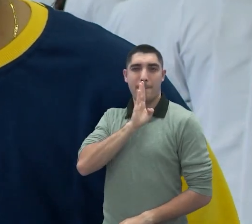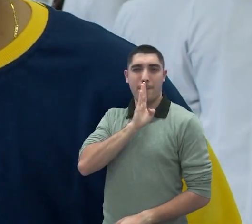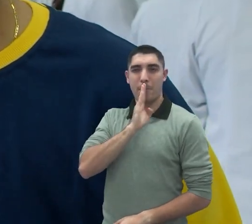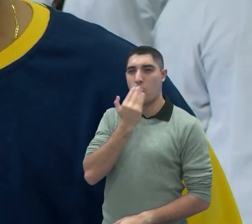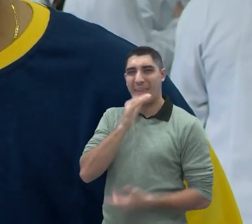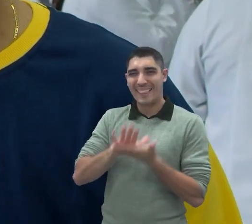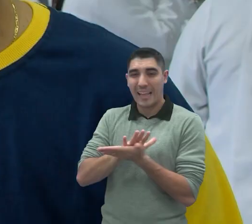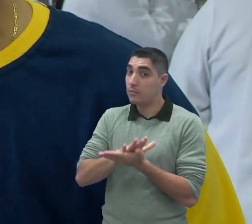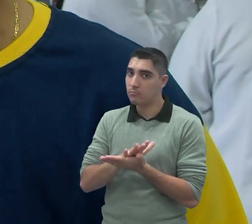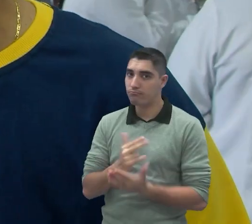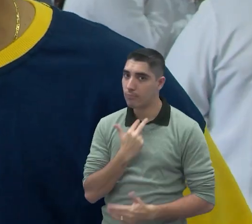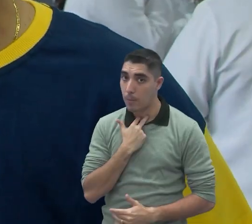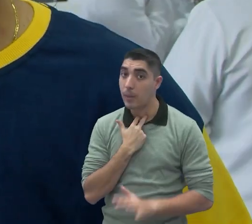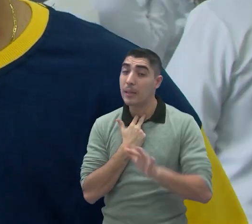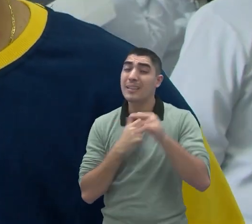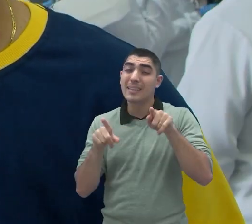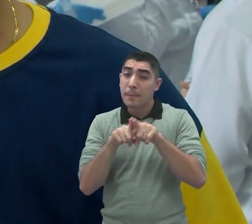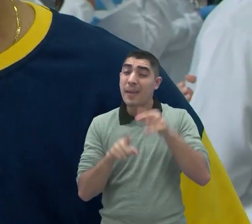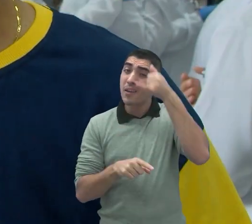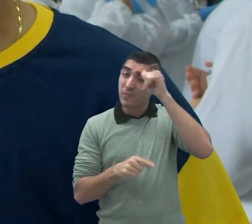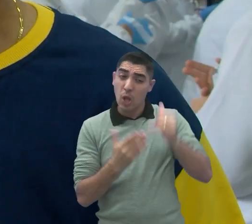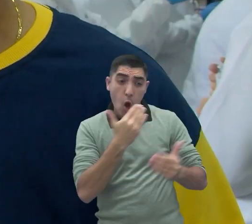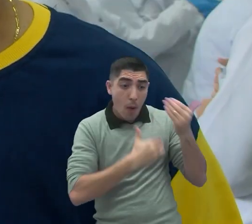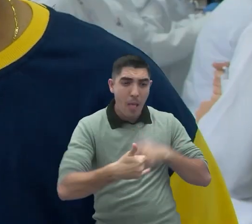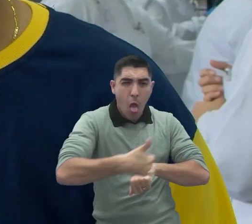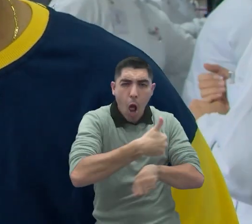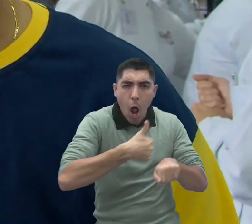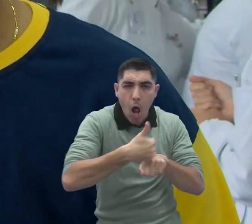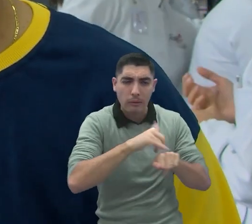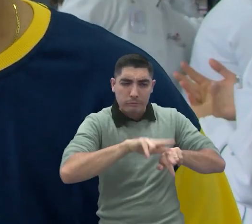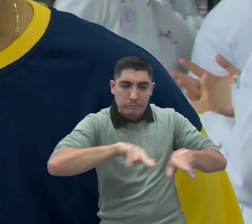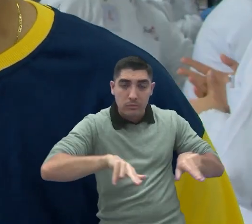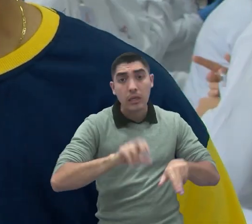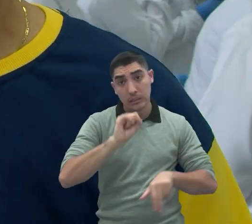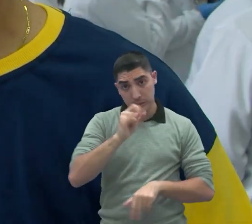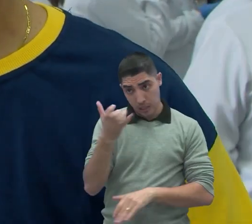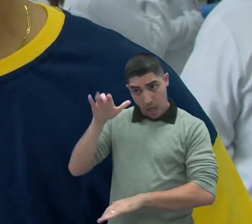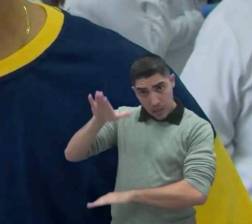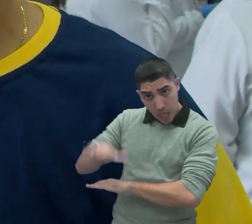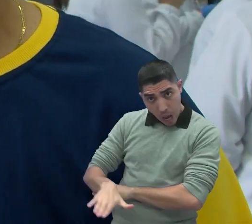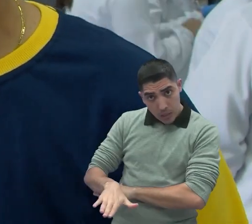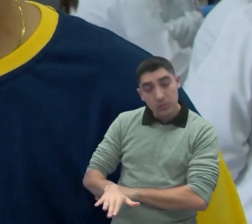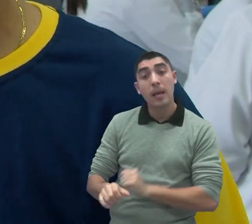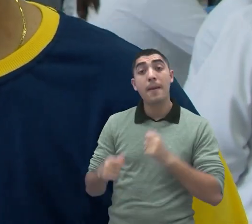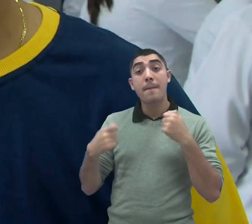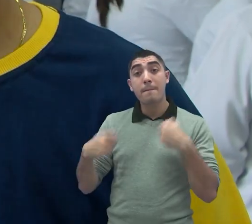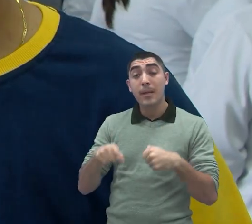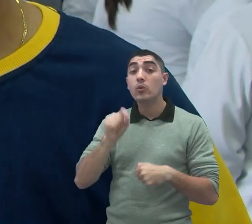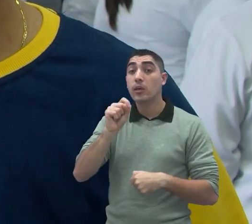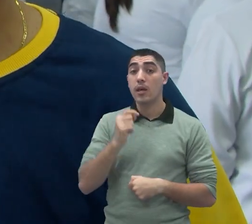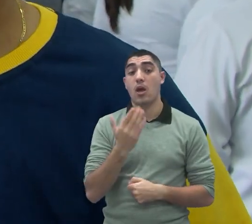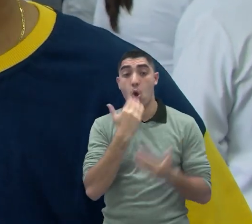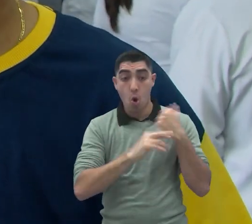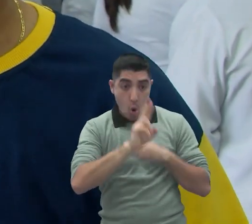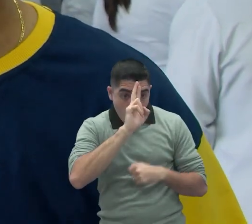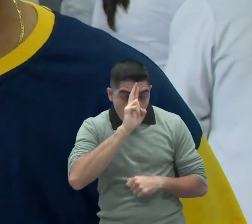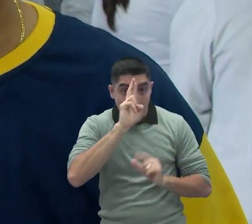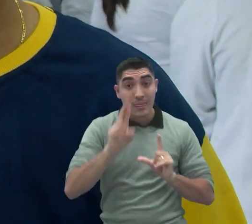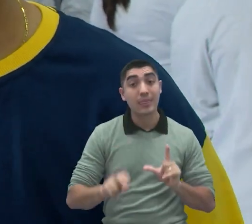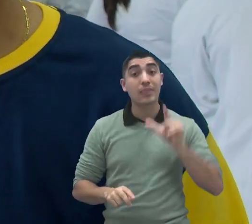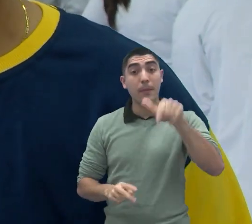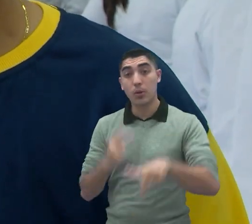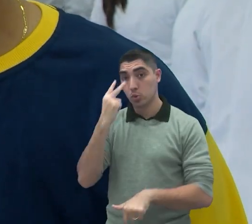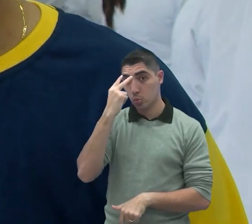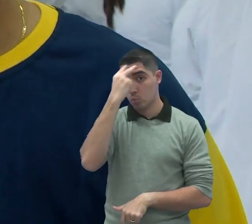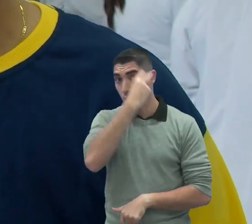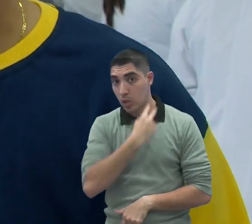grande importância o doador evitar alimentos gordurosos e para quem optar doar na parte da tarde, ele poderá doar 2 horas